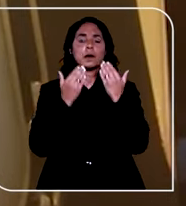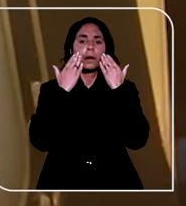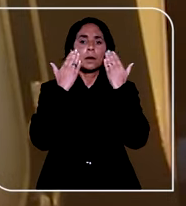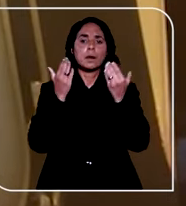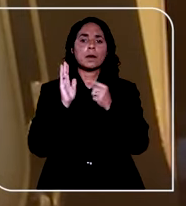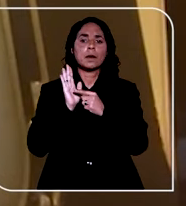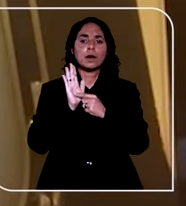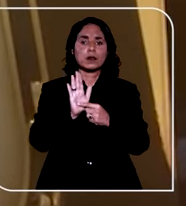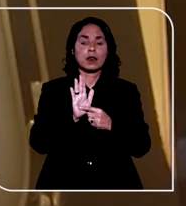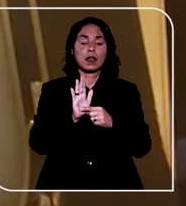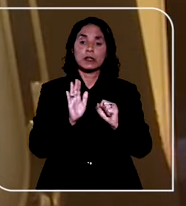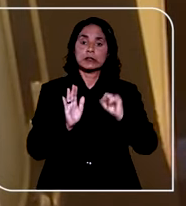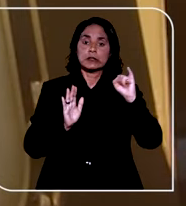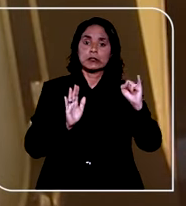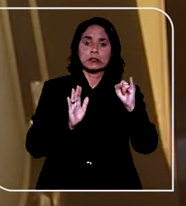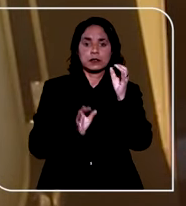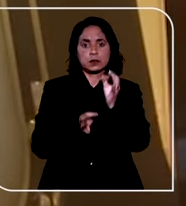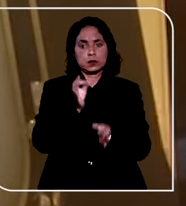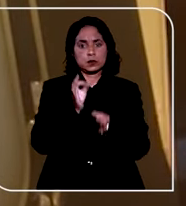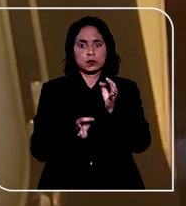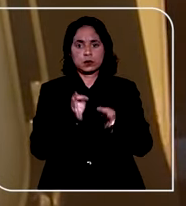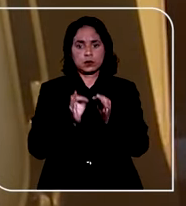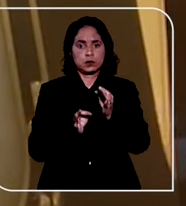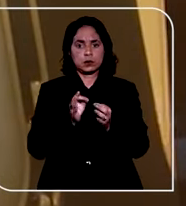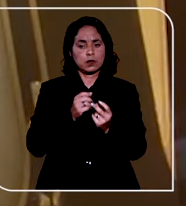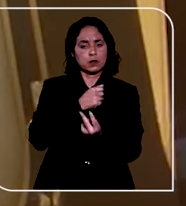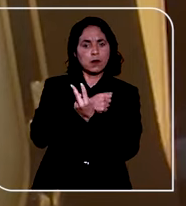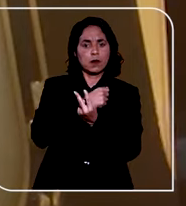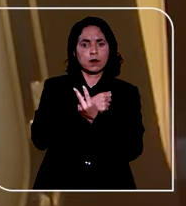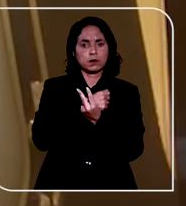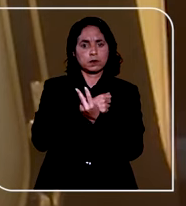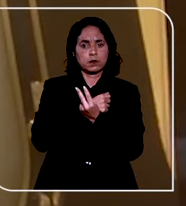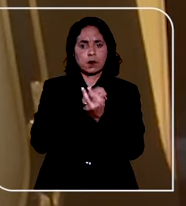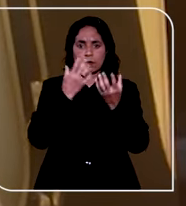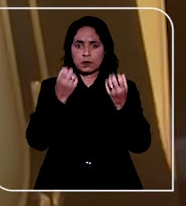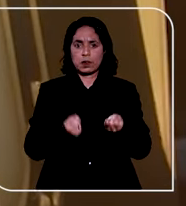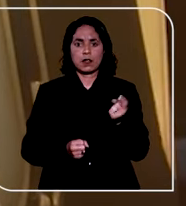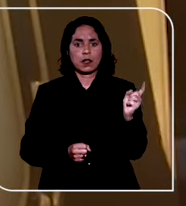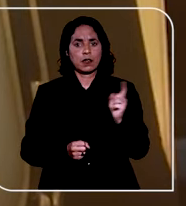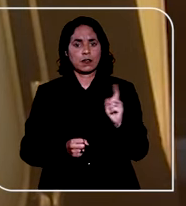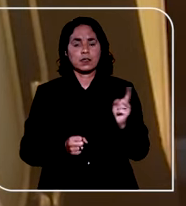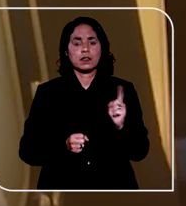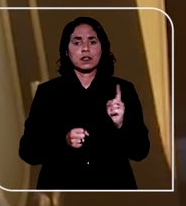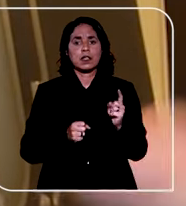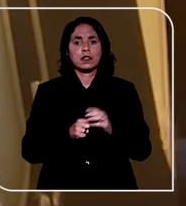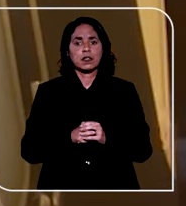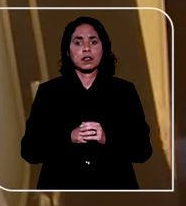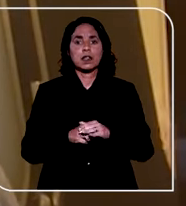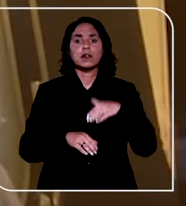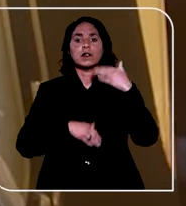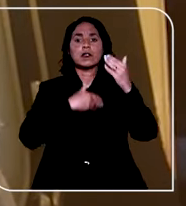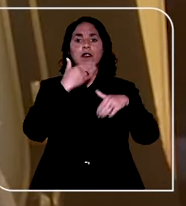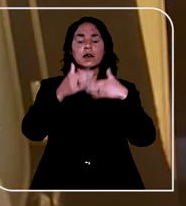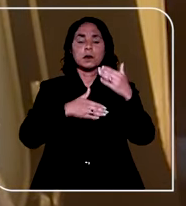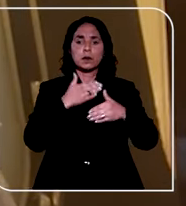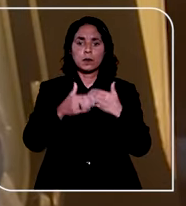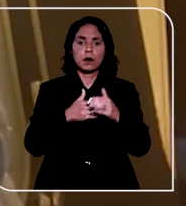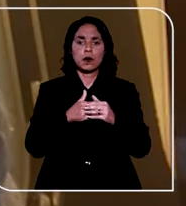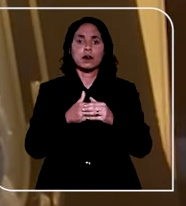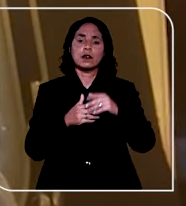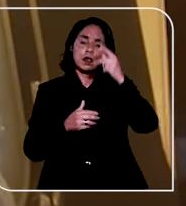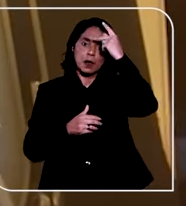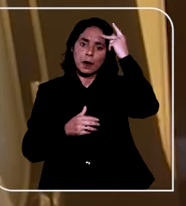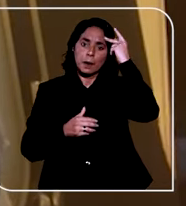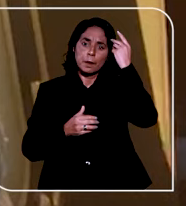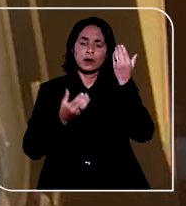o juiz não der uma tutela cautelar ali para para para o cliente dele quando o cliente ele for